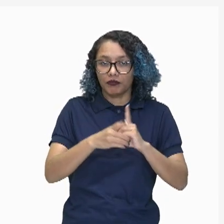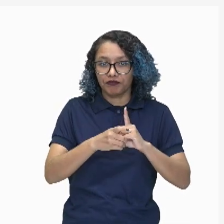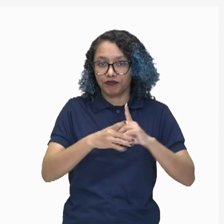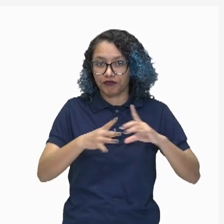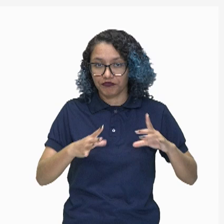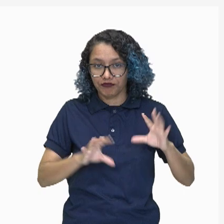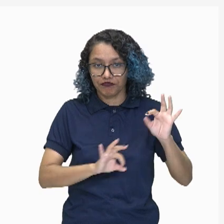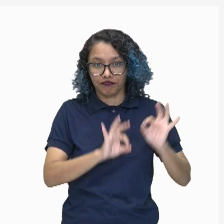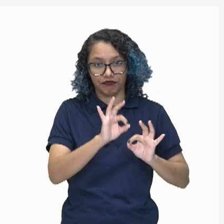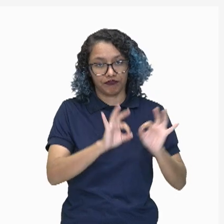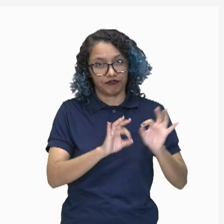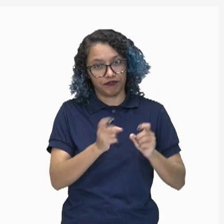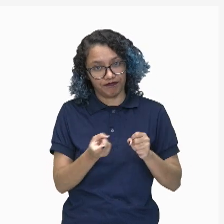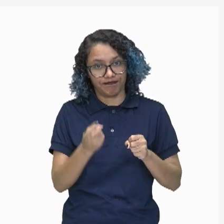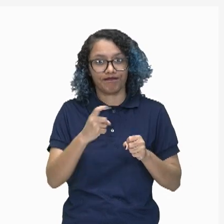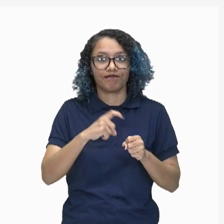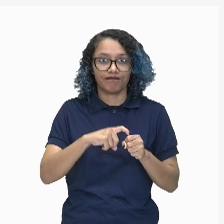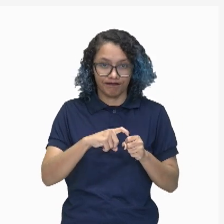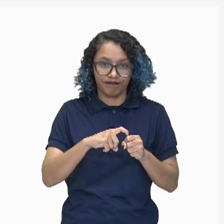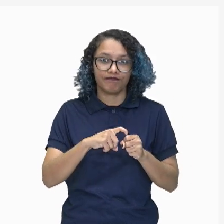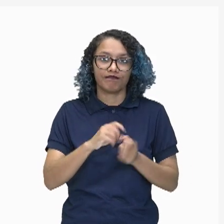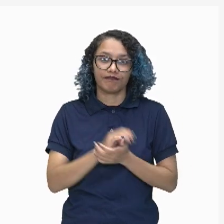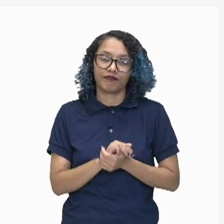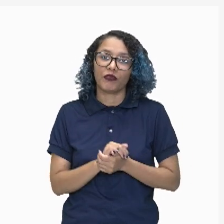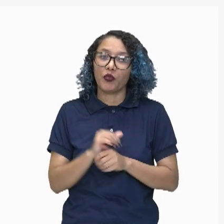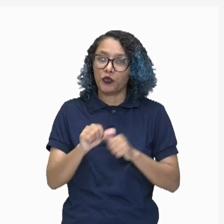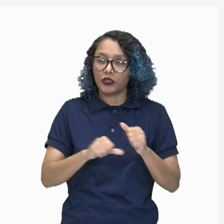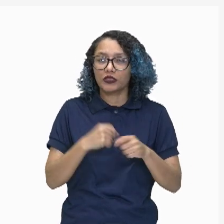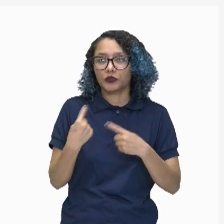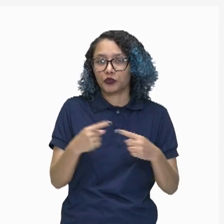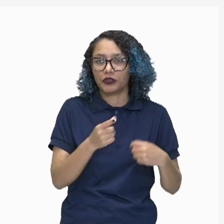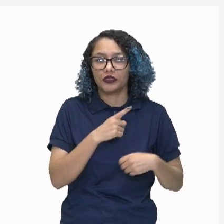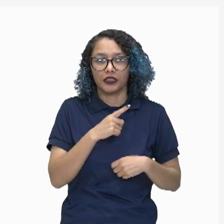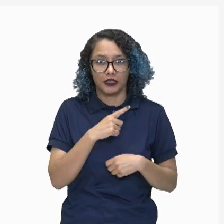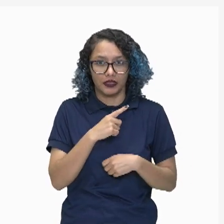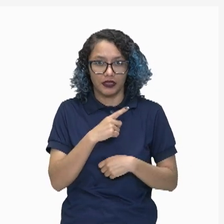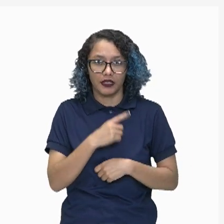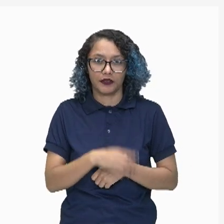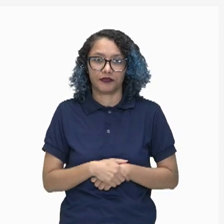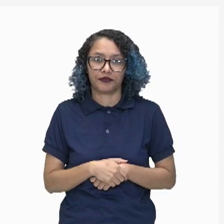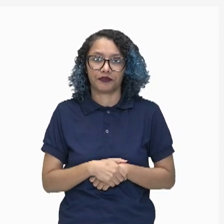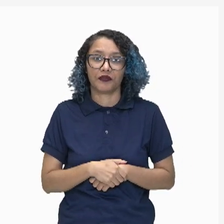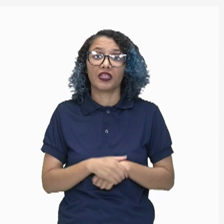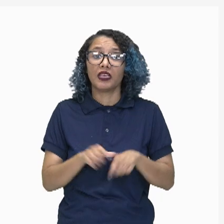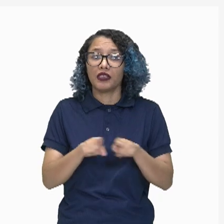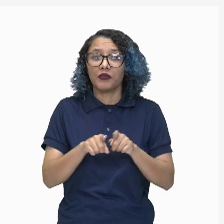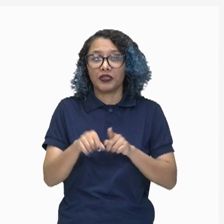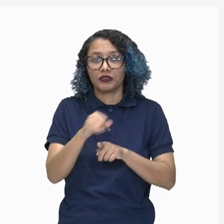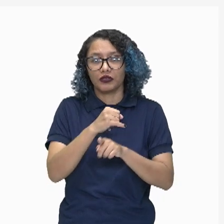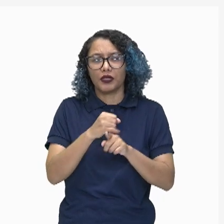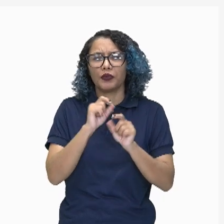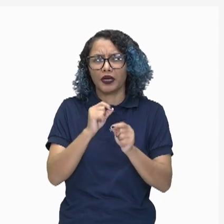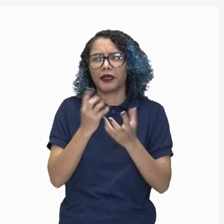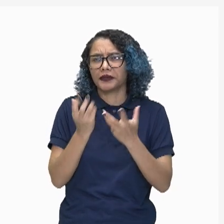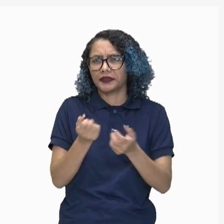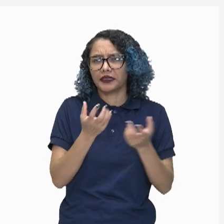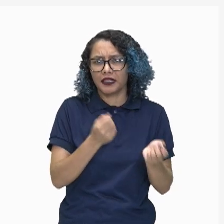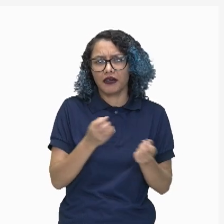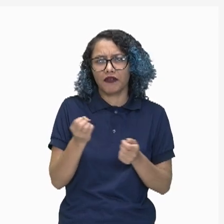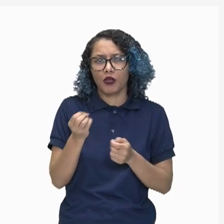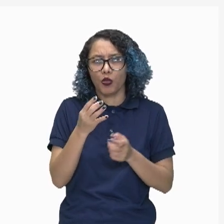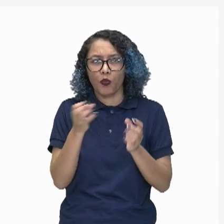reestruturando, passando por essas transformações políticas, e a sociedade começava a se abrir para novas ideias e